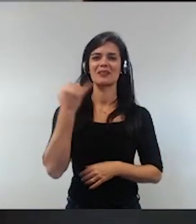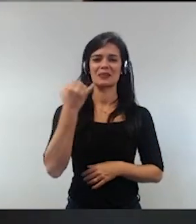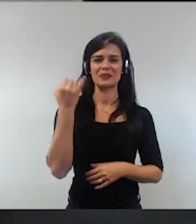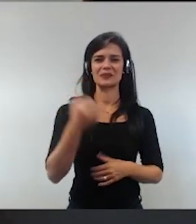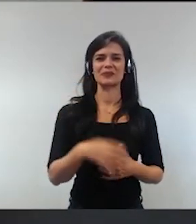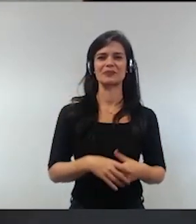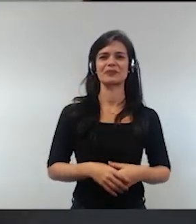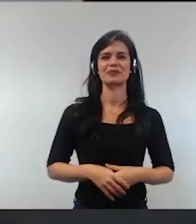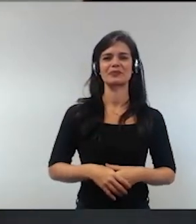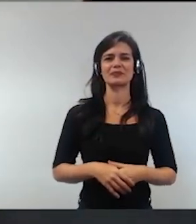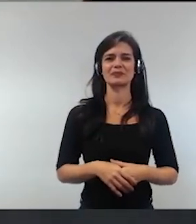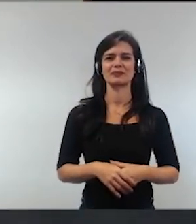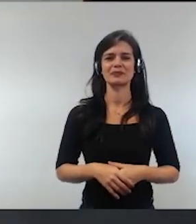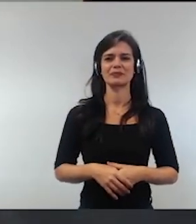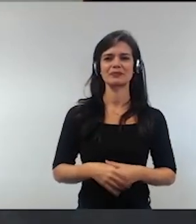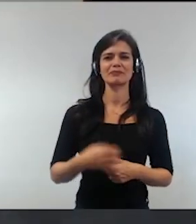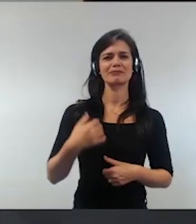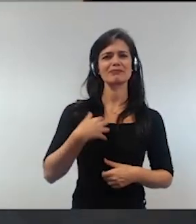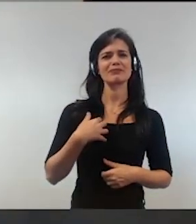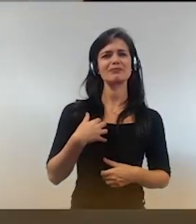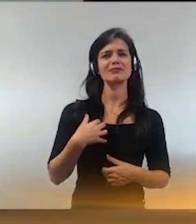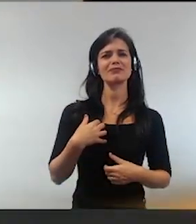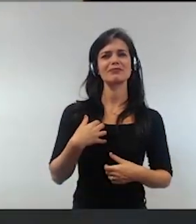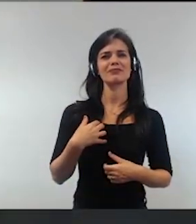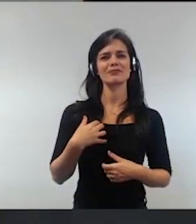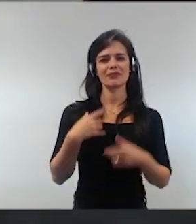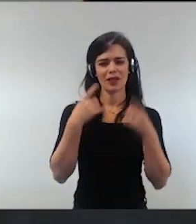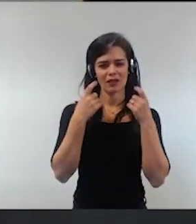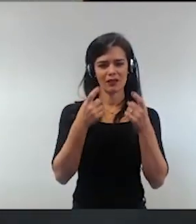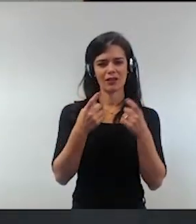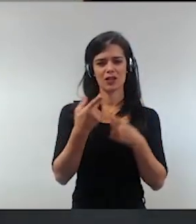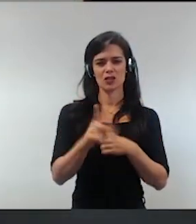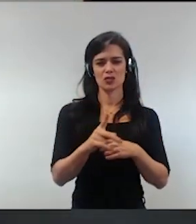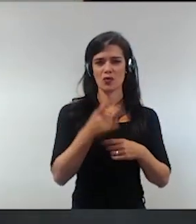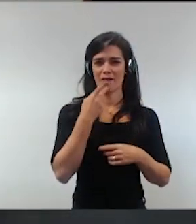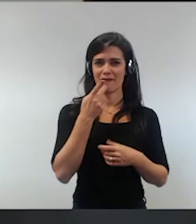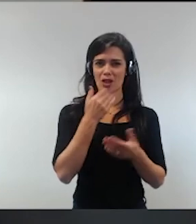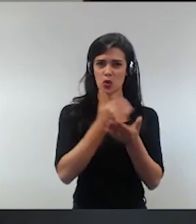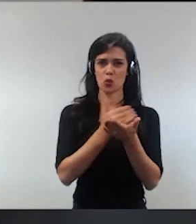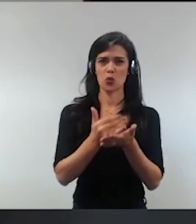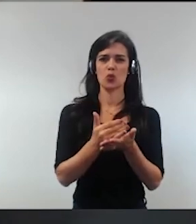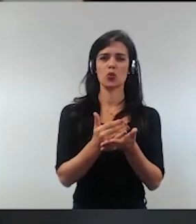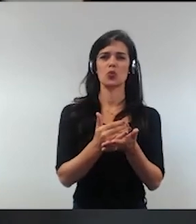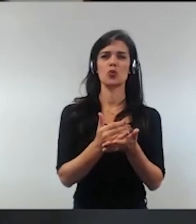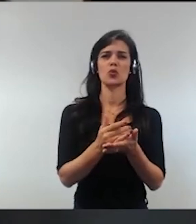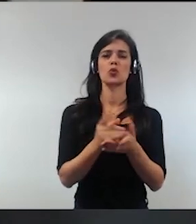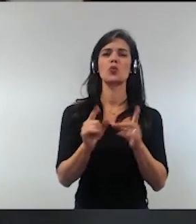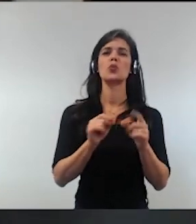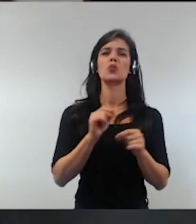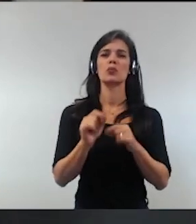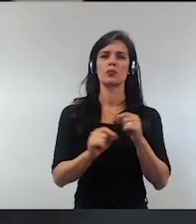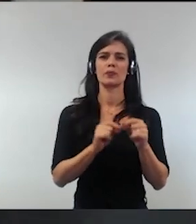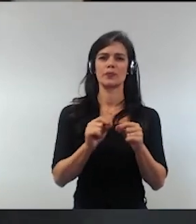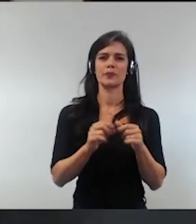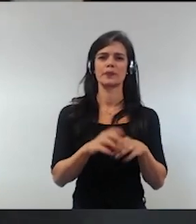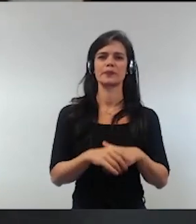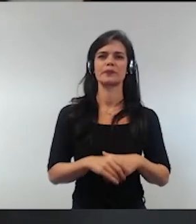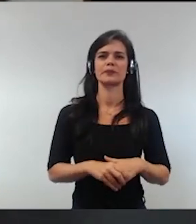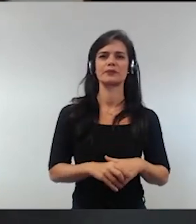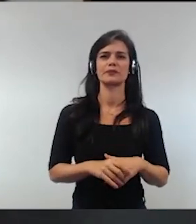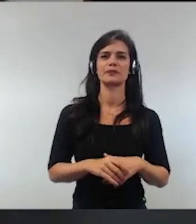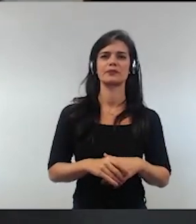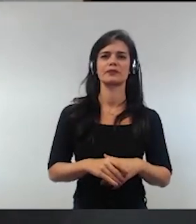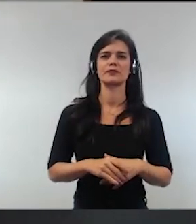importantes, importantíssimas. Obrigado. Eu fiquei atento para a colocação sua inicial no que respeita